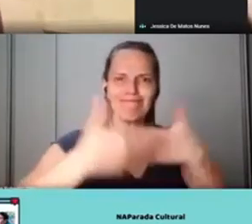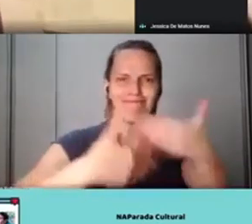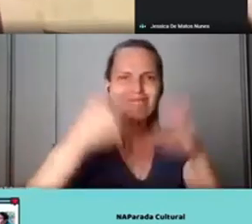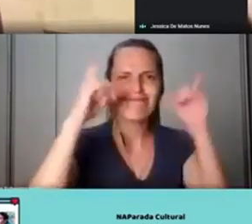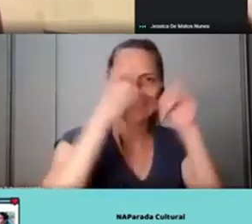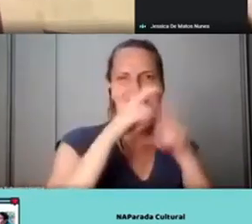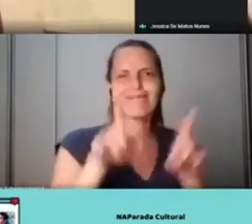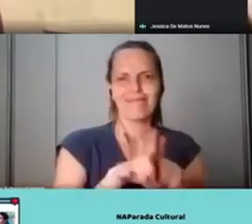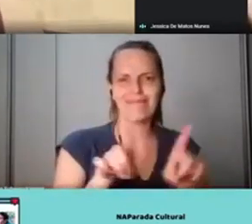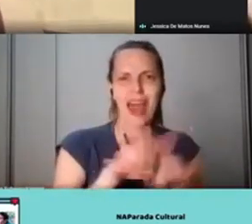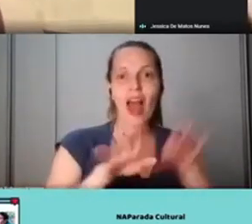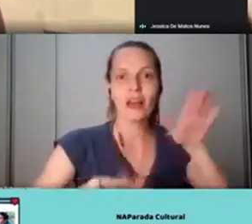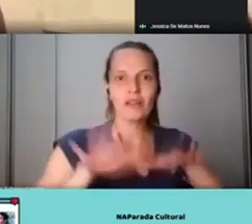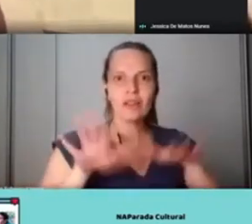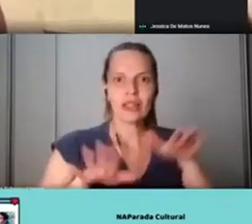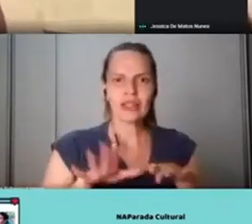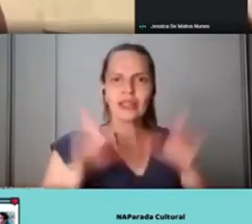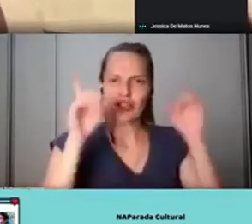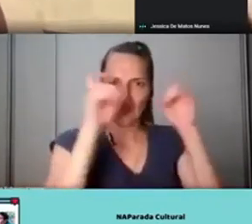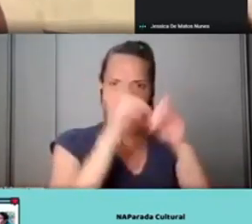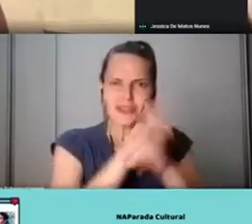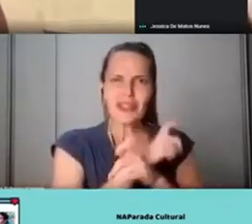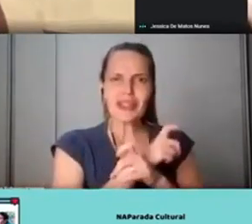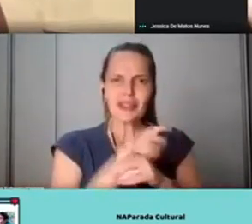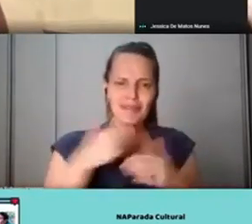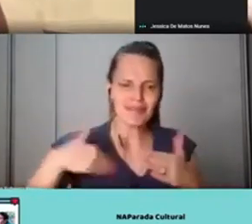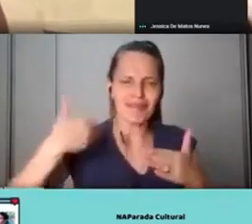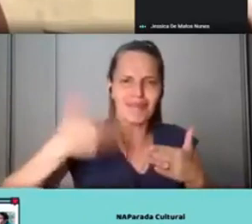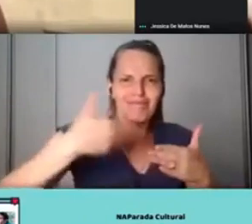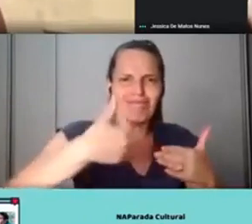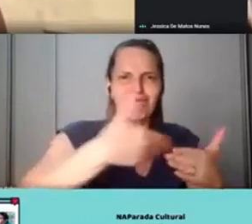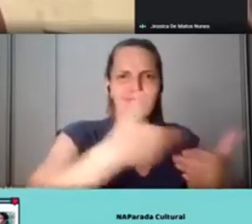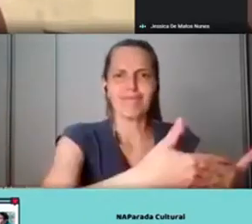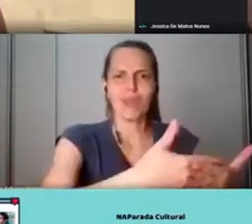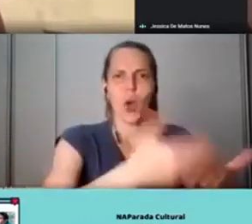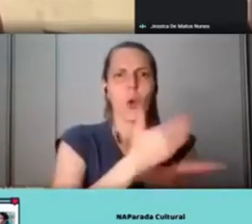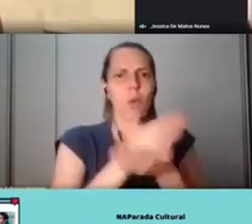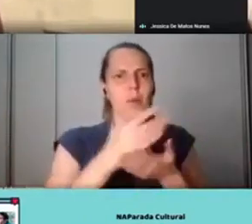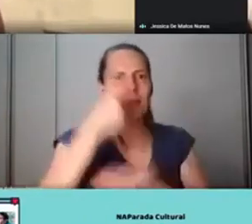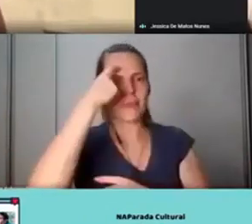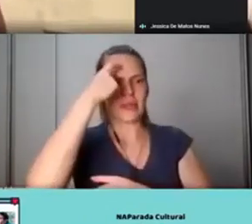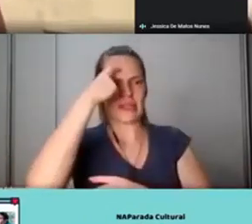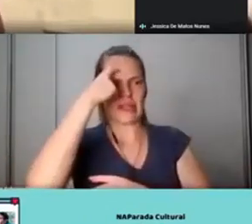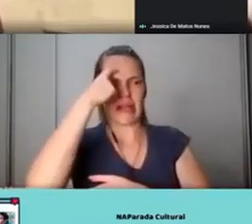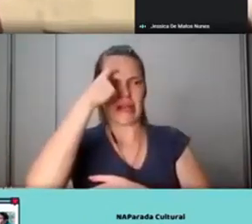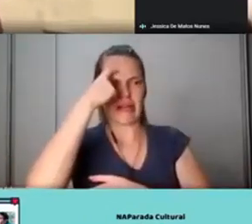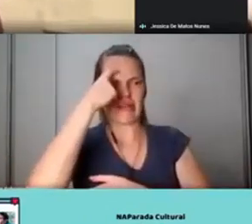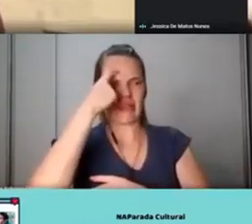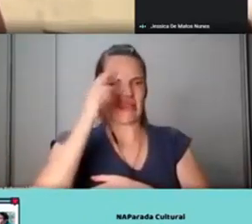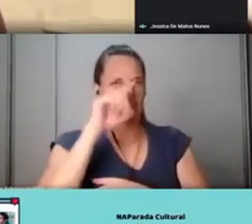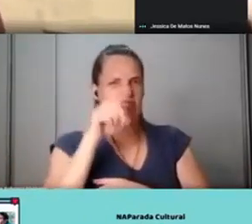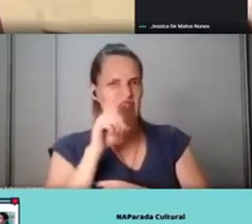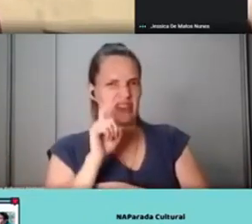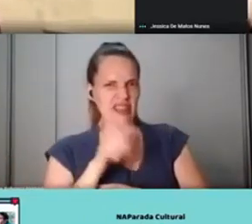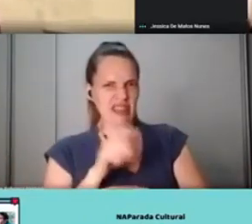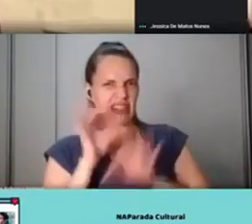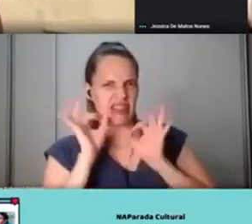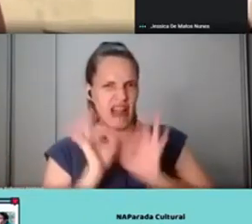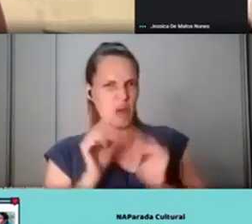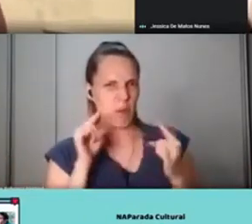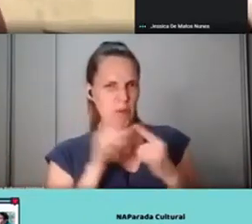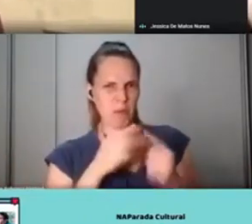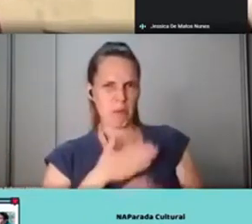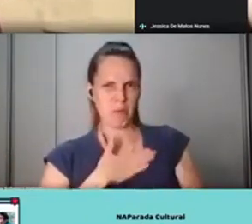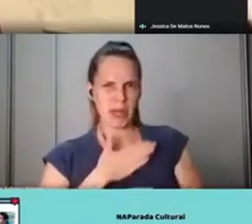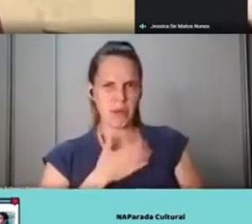às vezes até se questiona, tá? Mas será que era isso mesmo que eu queria? Será que era esse curso? Será que eu queria agora entrar na universidade?